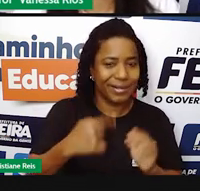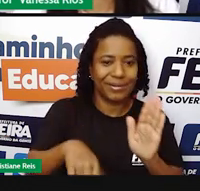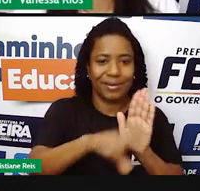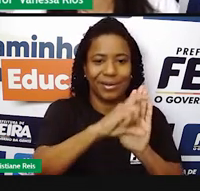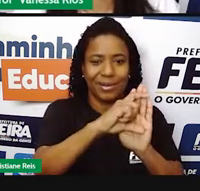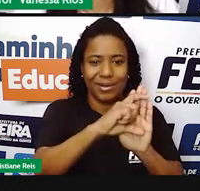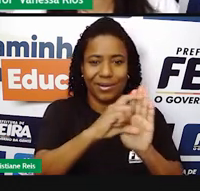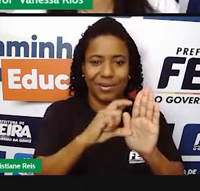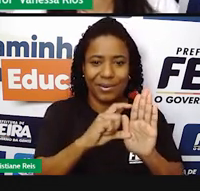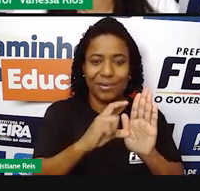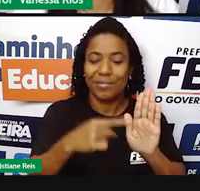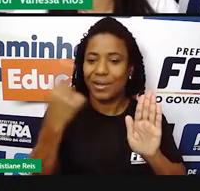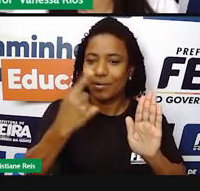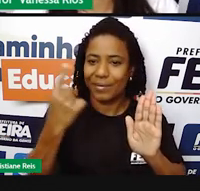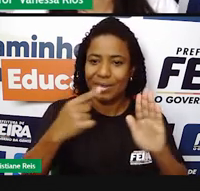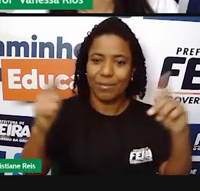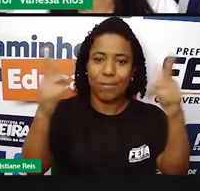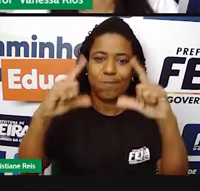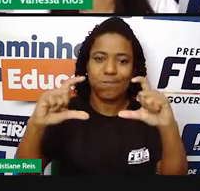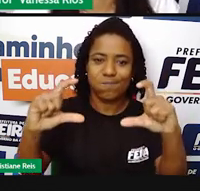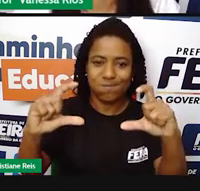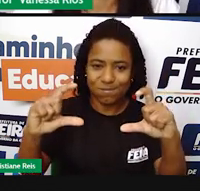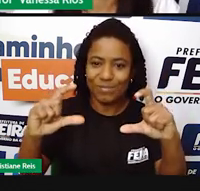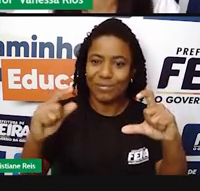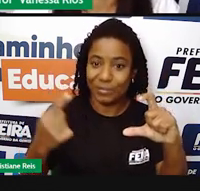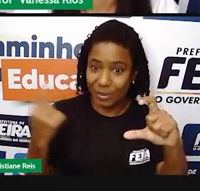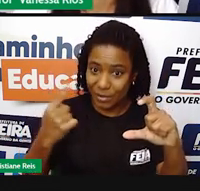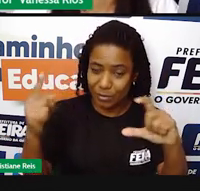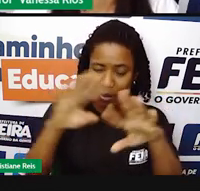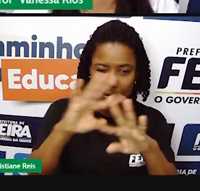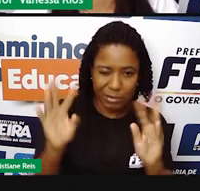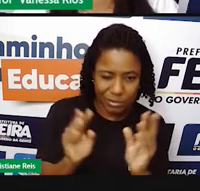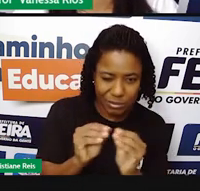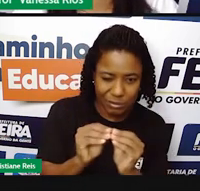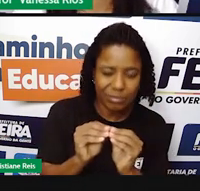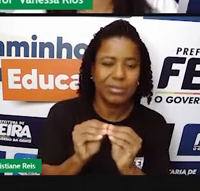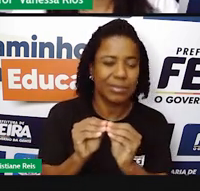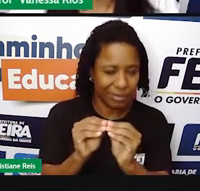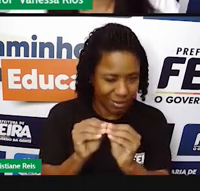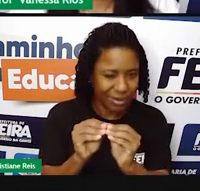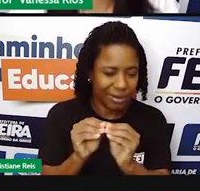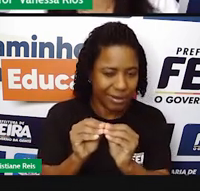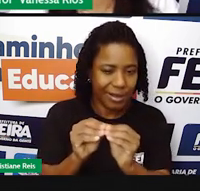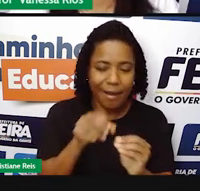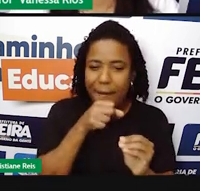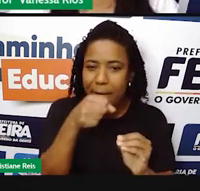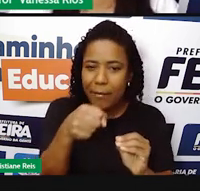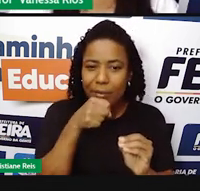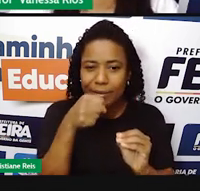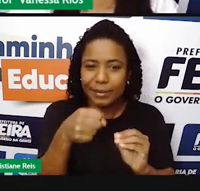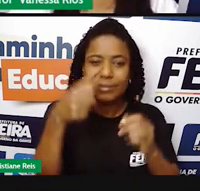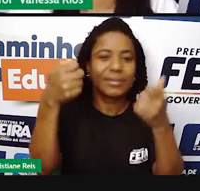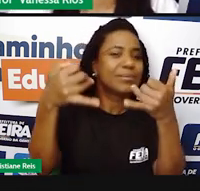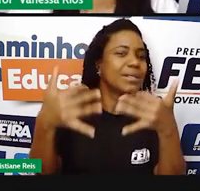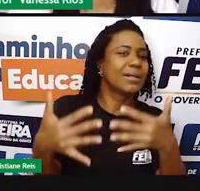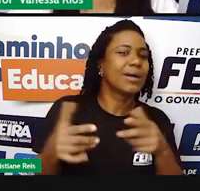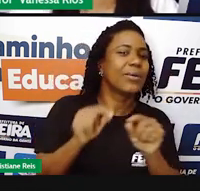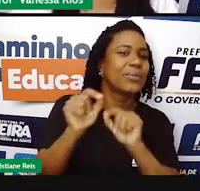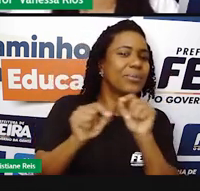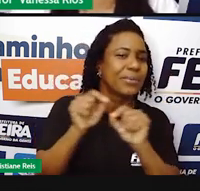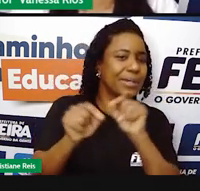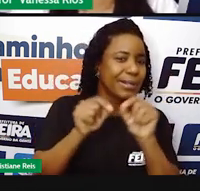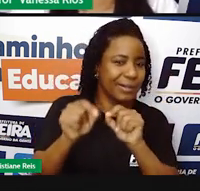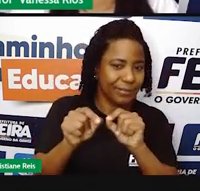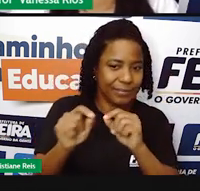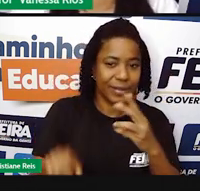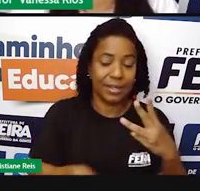vão trazer ali informações, como se fosse um resumo, né, do que a reportagem vai tratar.